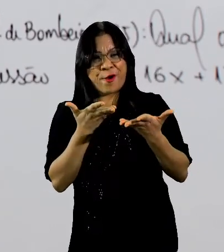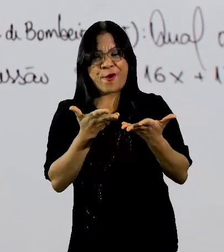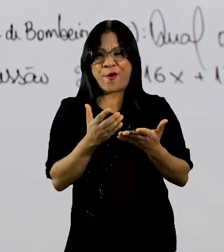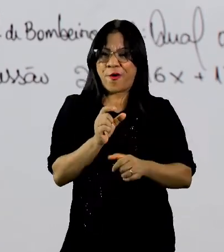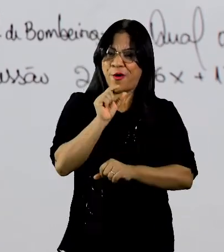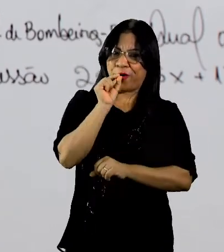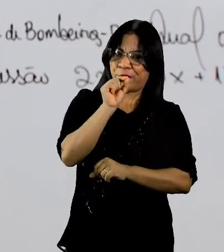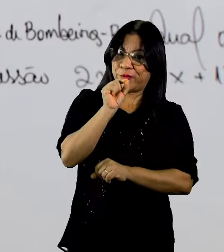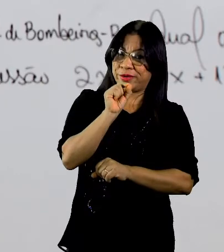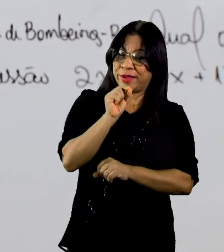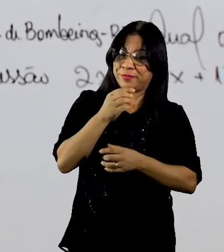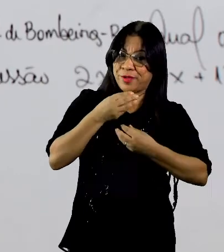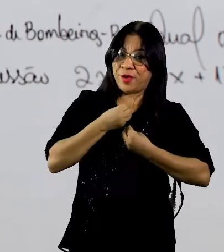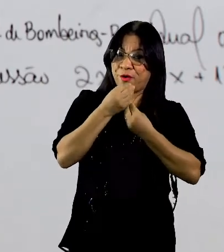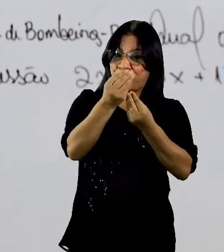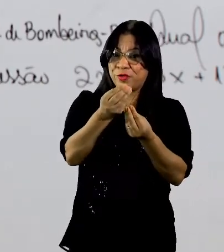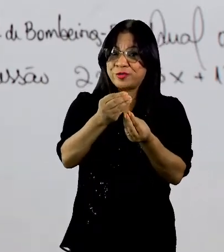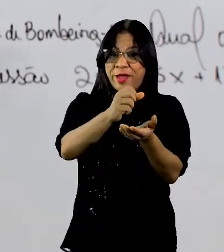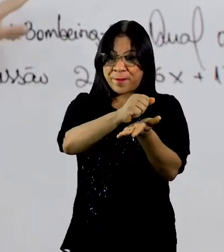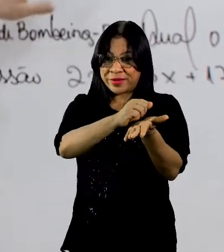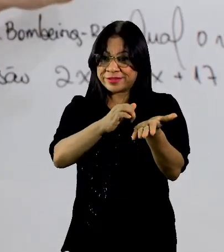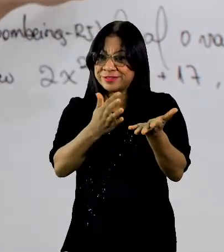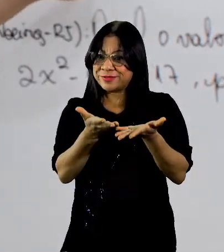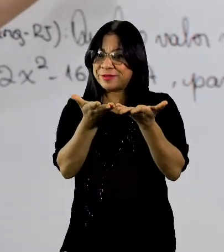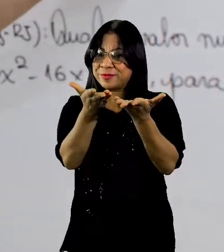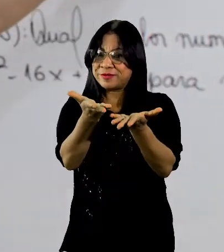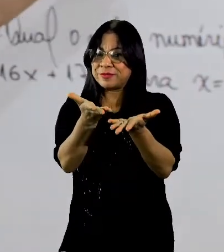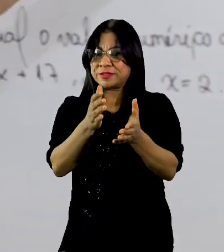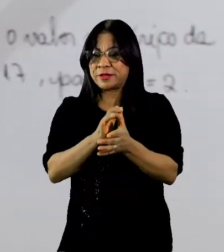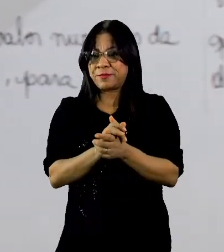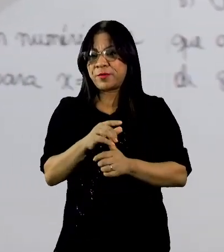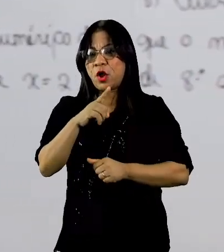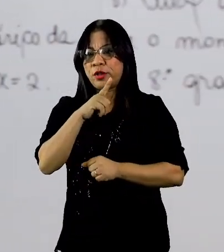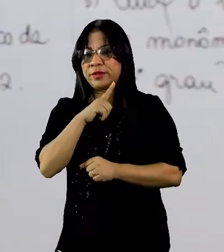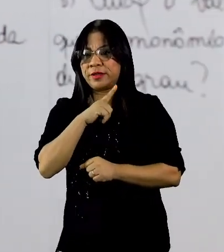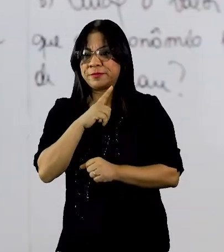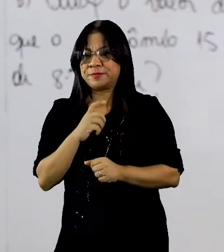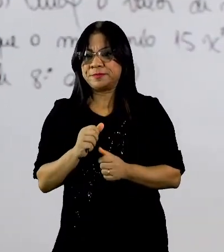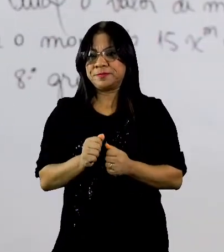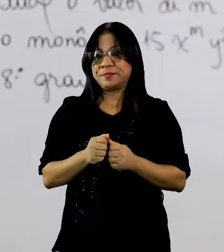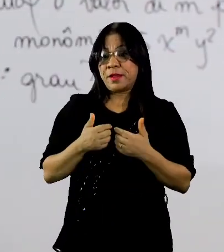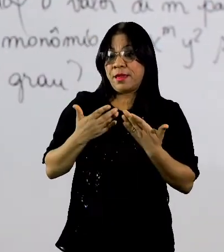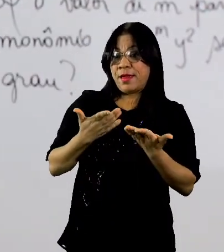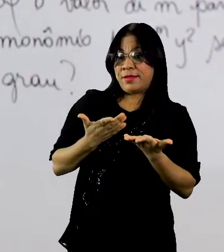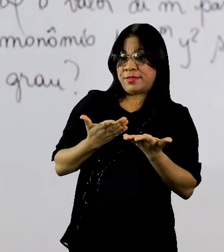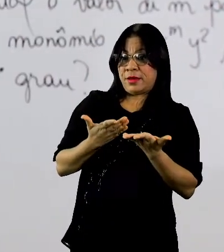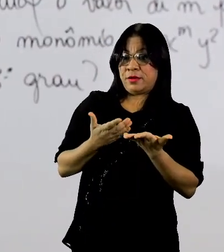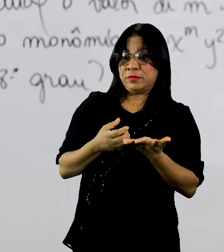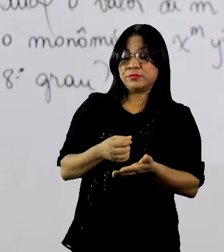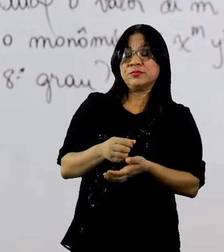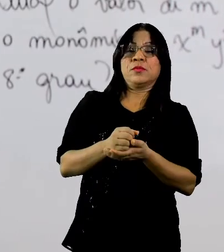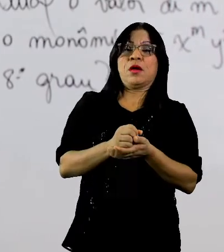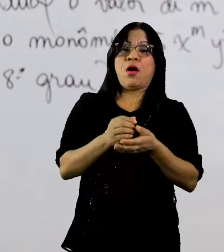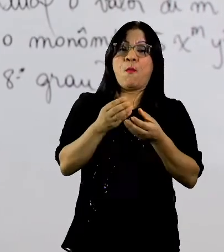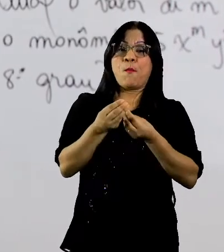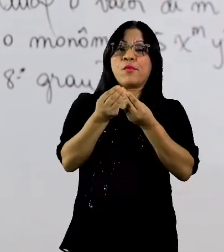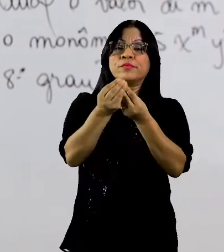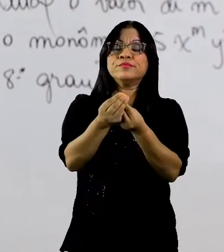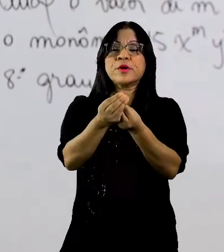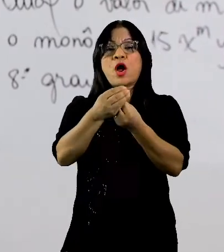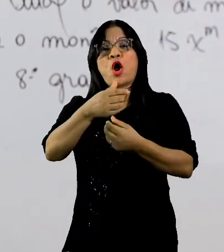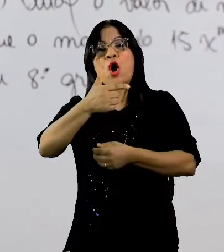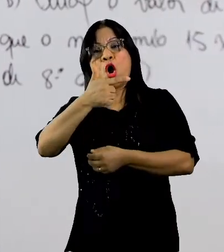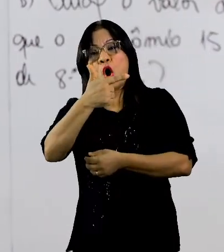trouxe para vocês. Vejam só, dado o polinômio 2x menos 2y elevado ao